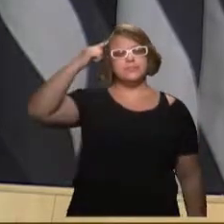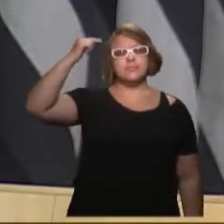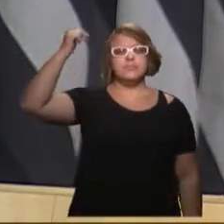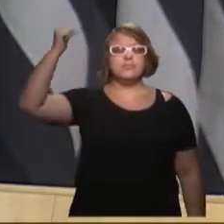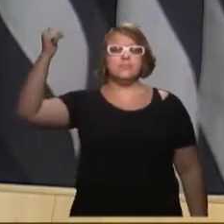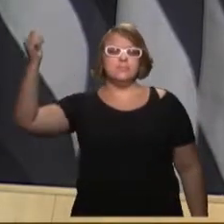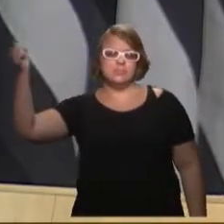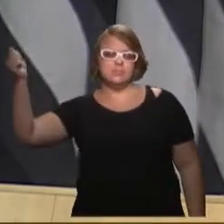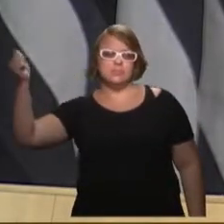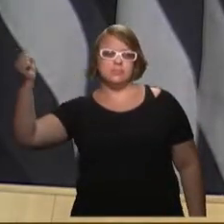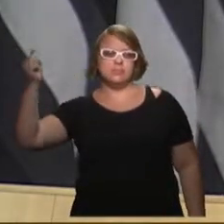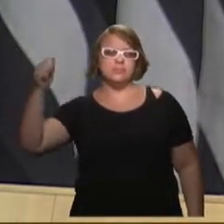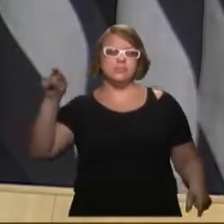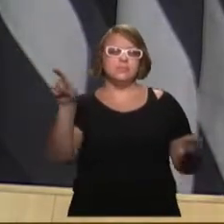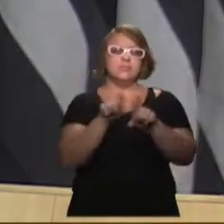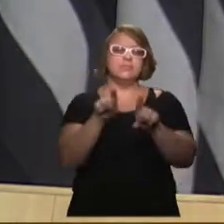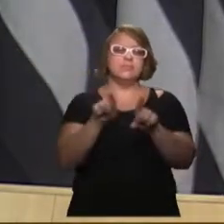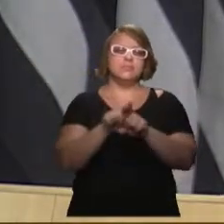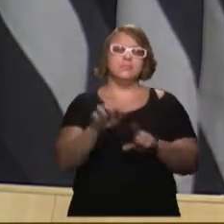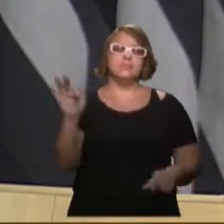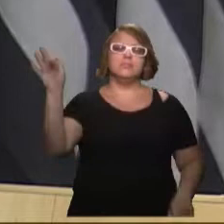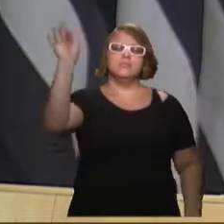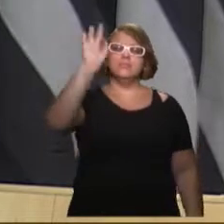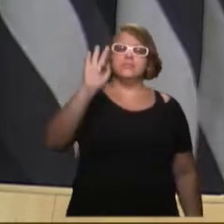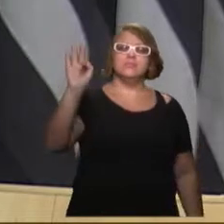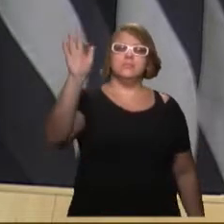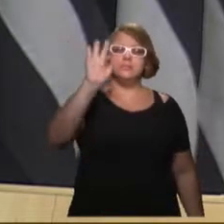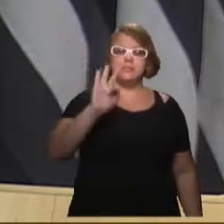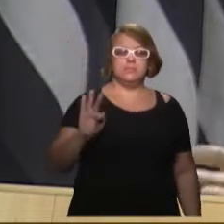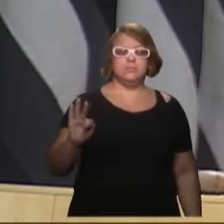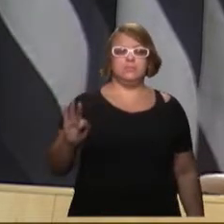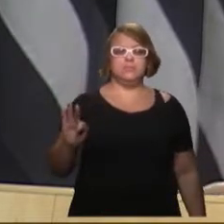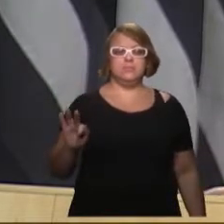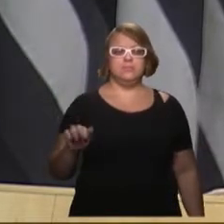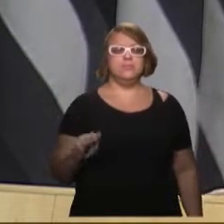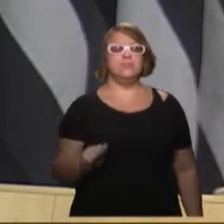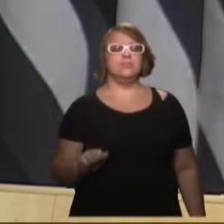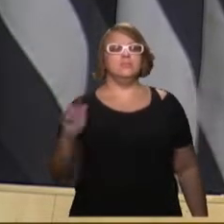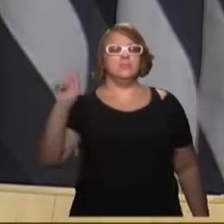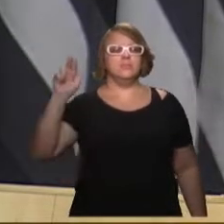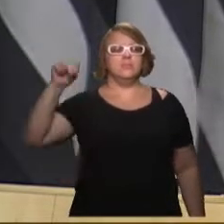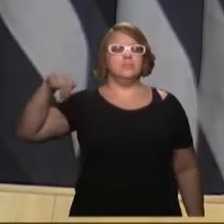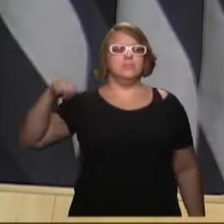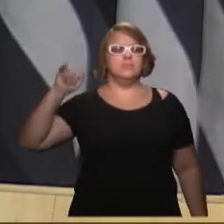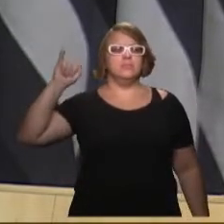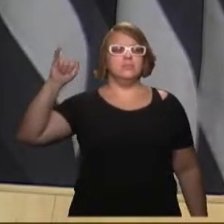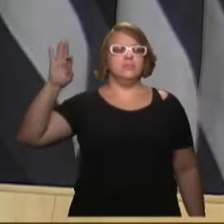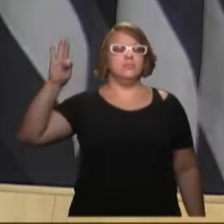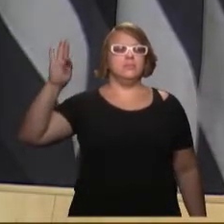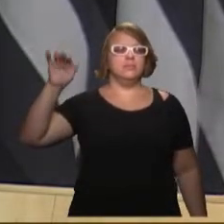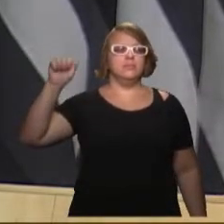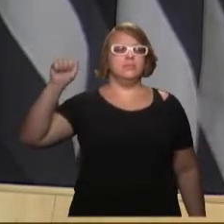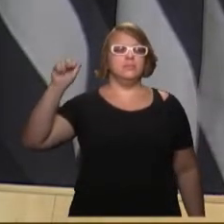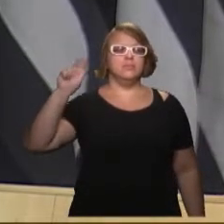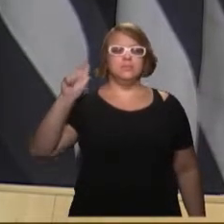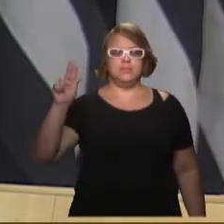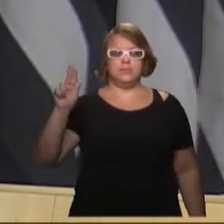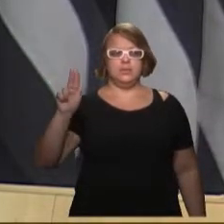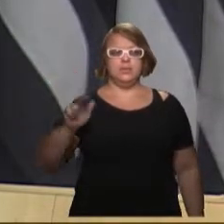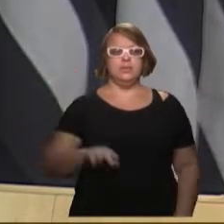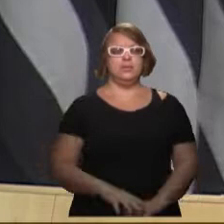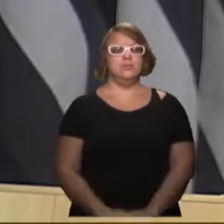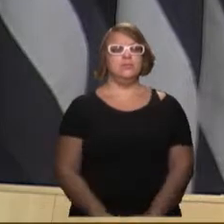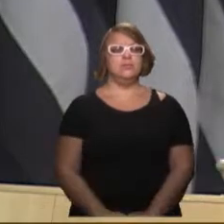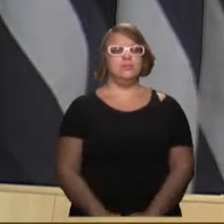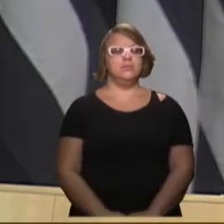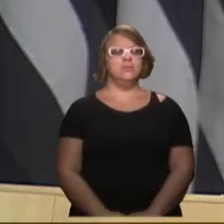para as faculdades. No caso, a UNITAL é uma autarquia, né? Uma faculdade pública